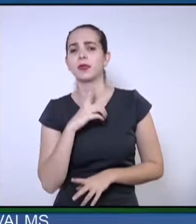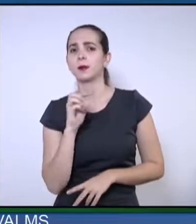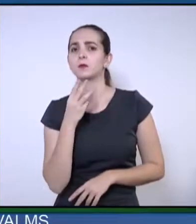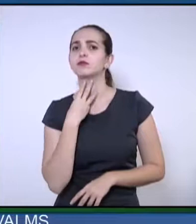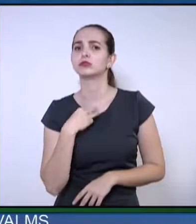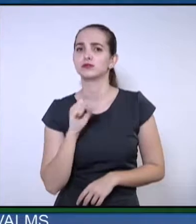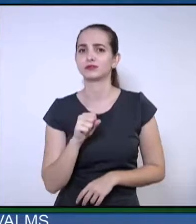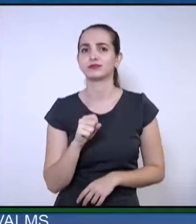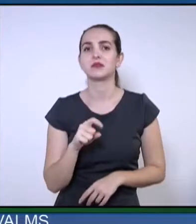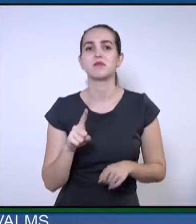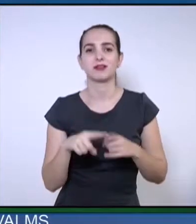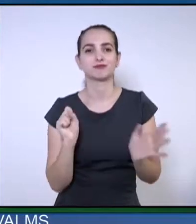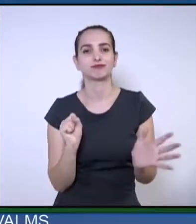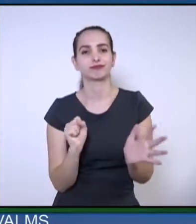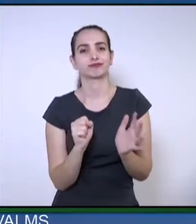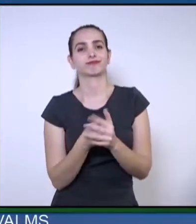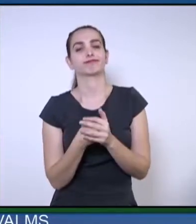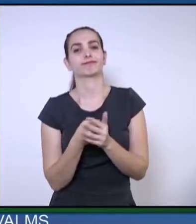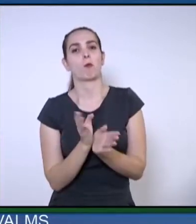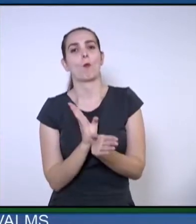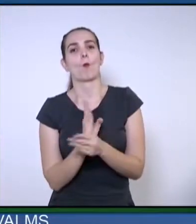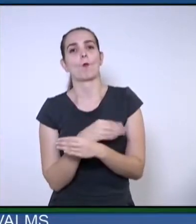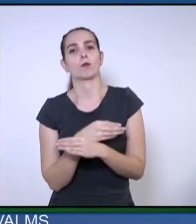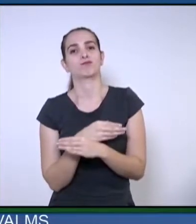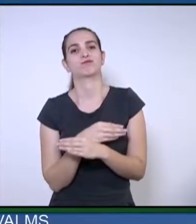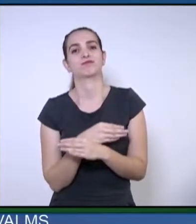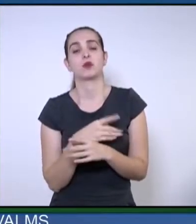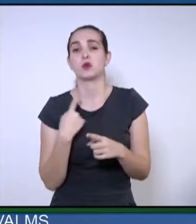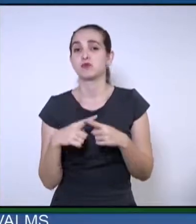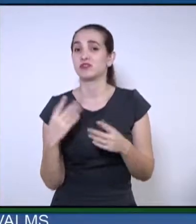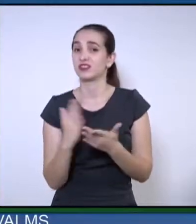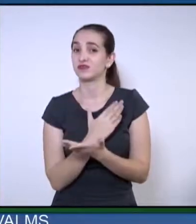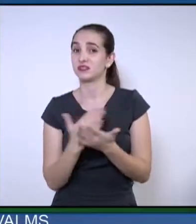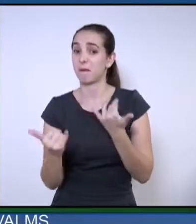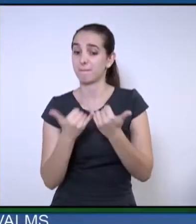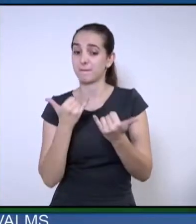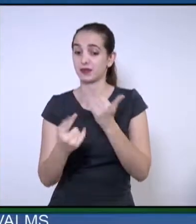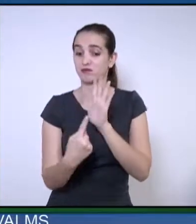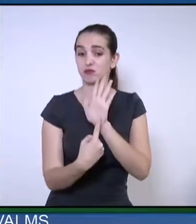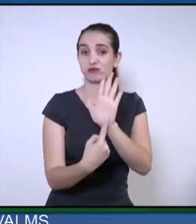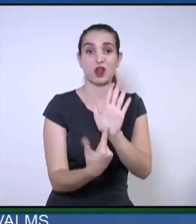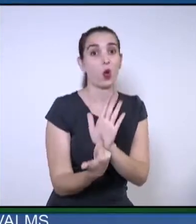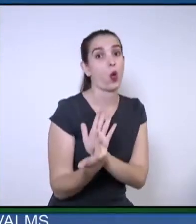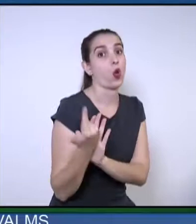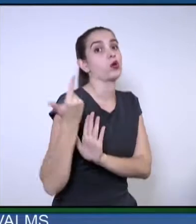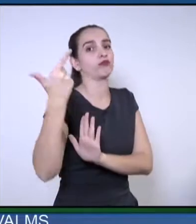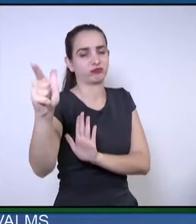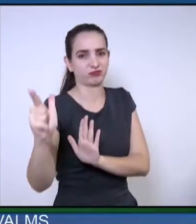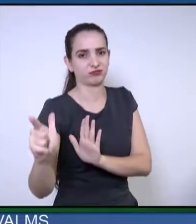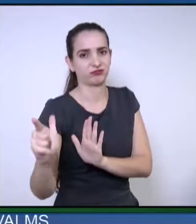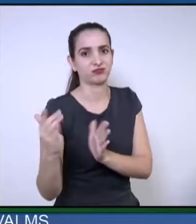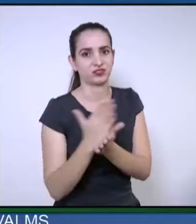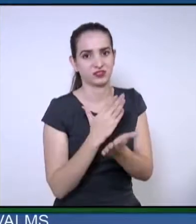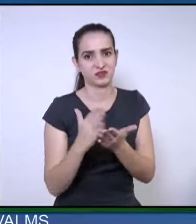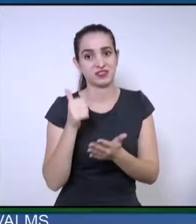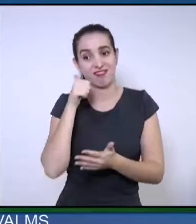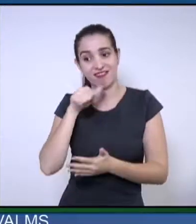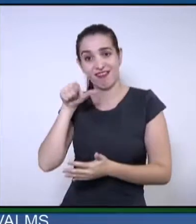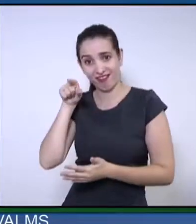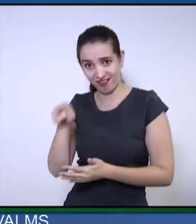Motivo escuso. Motivo de não deixar aparecer coisas que provavelmente ela estava